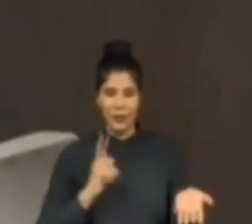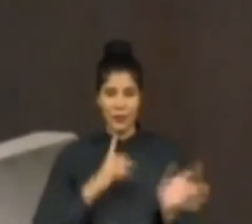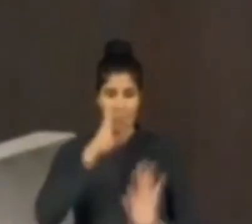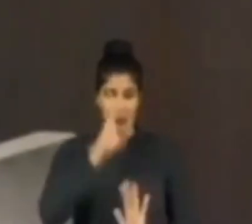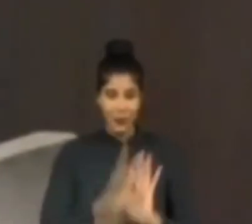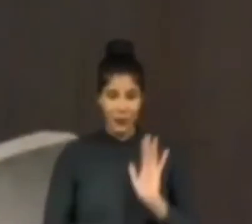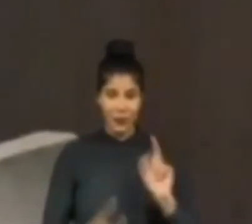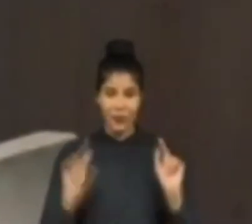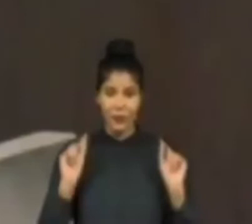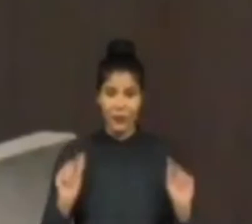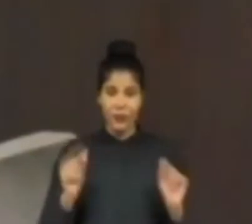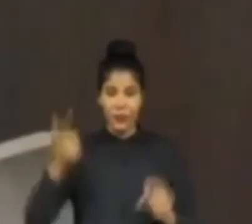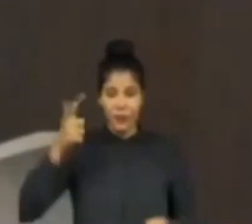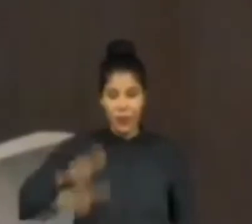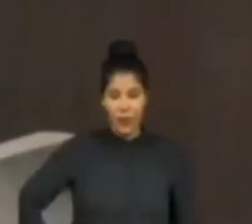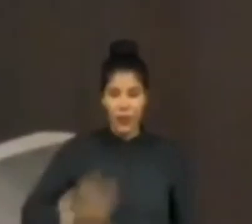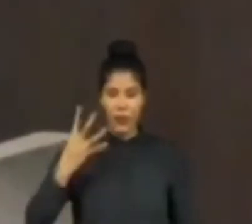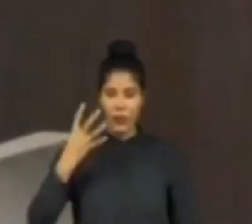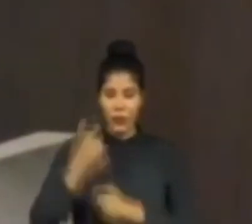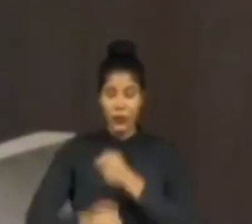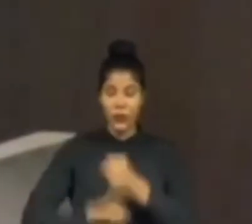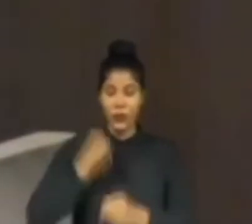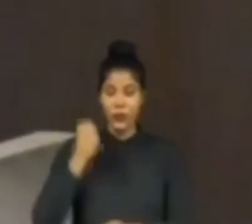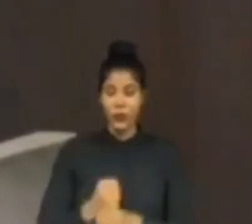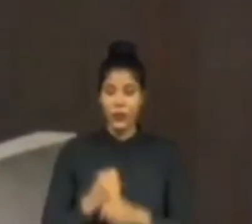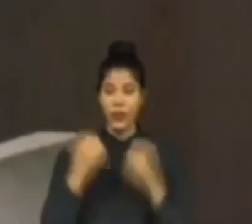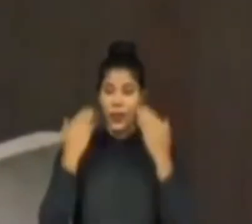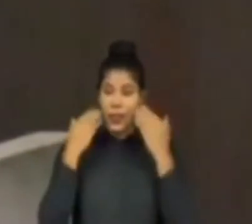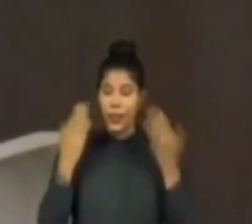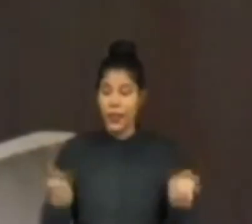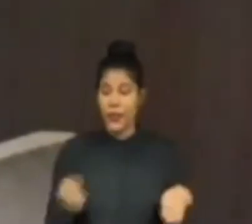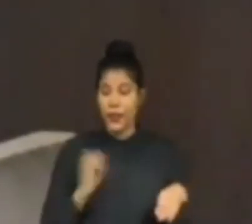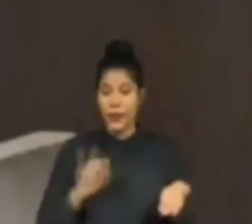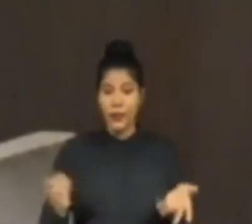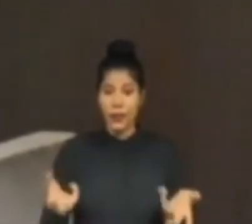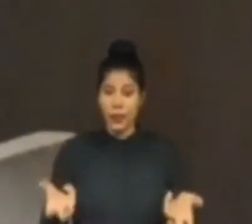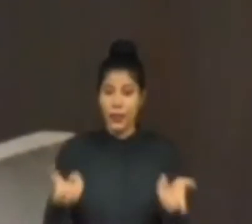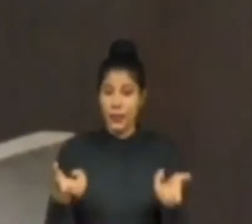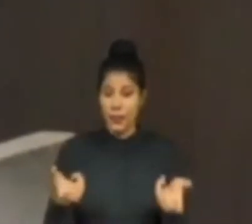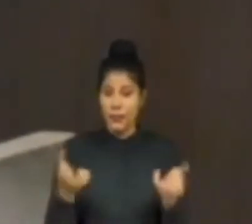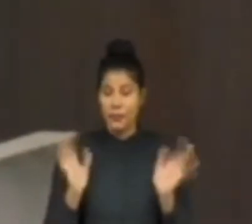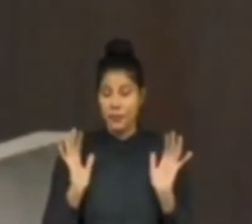passar mais 4 anos lá. Não sei se é o desejo da governadora Isolda,